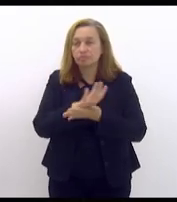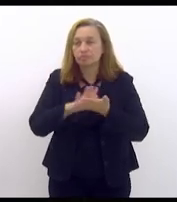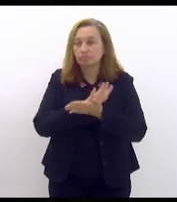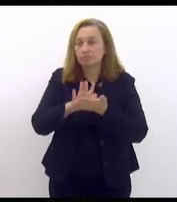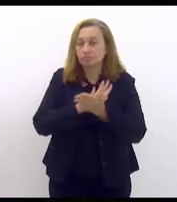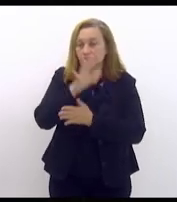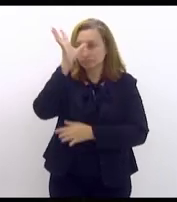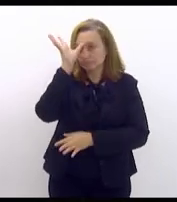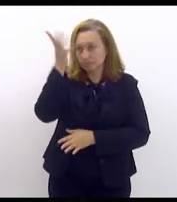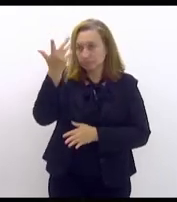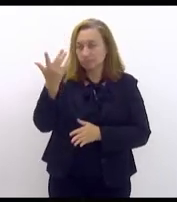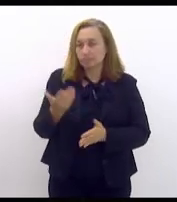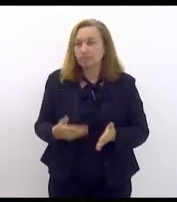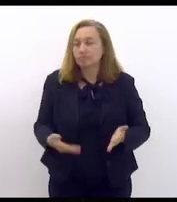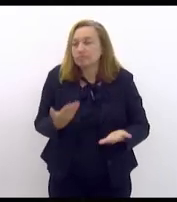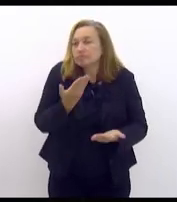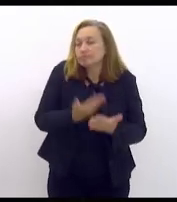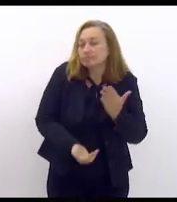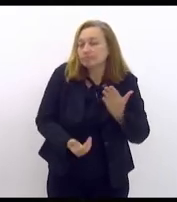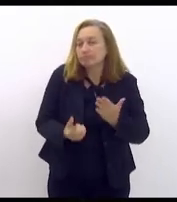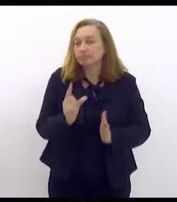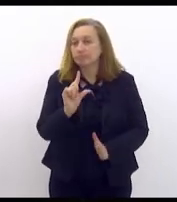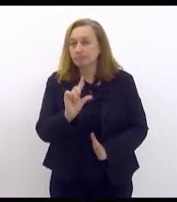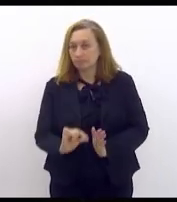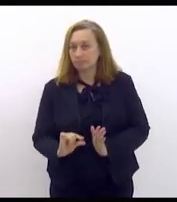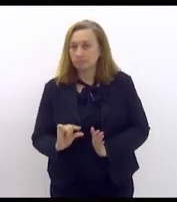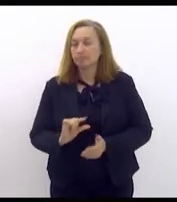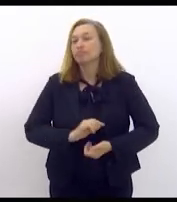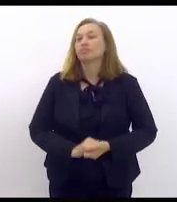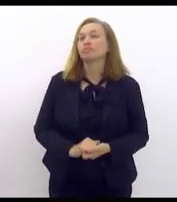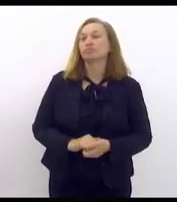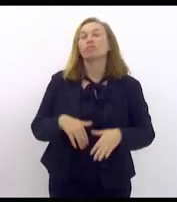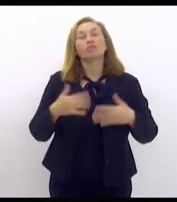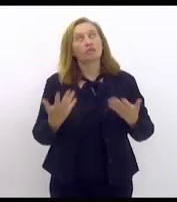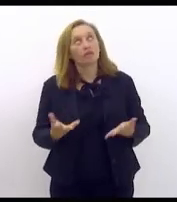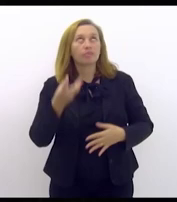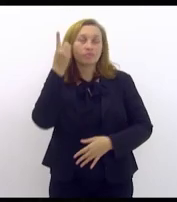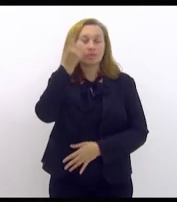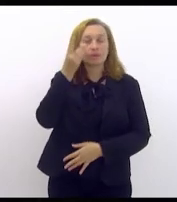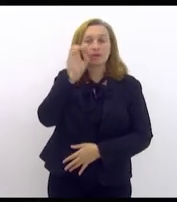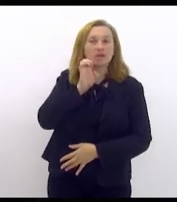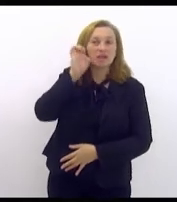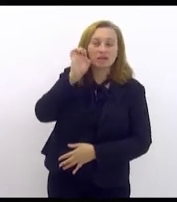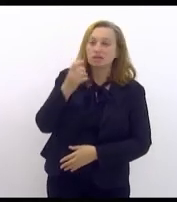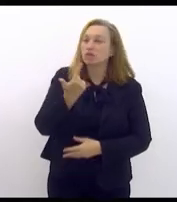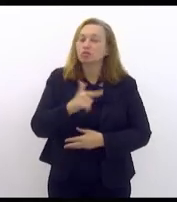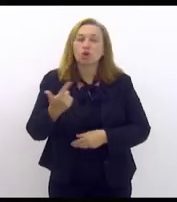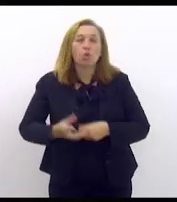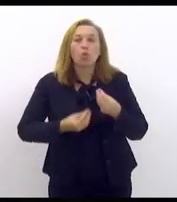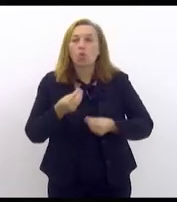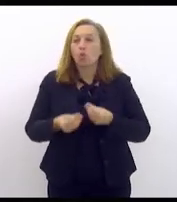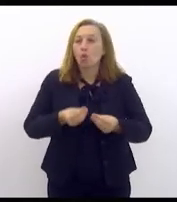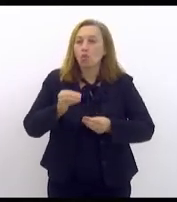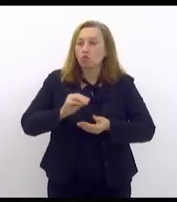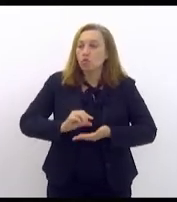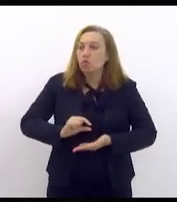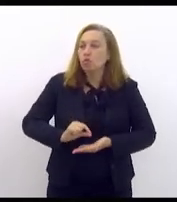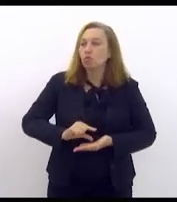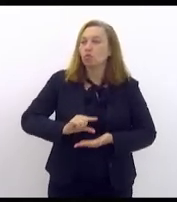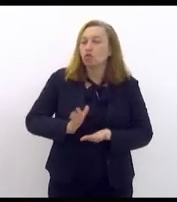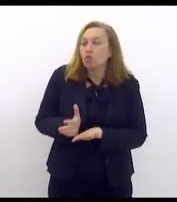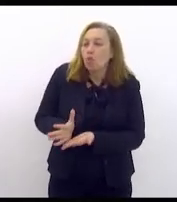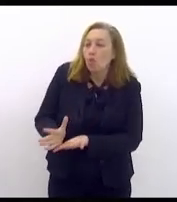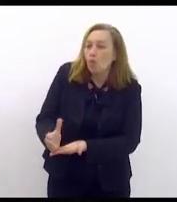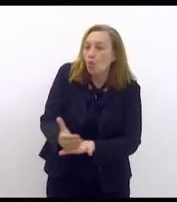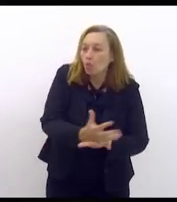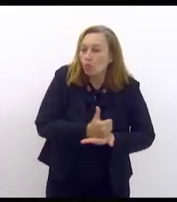para que esses déficits diminuam. Ah, mas deputada Élica, mas não tem como aumentar, elevar essa